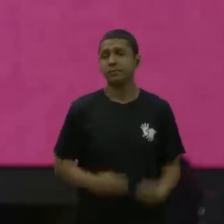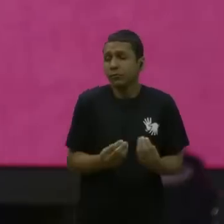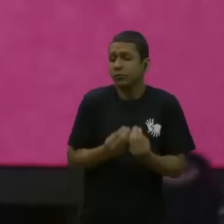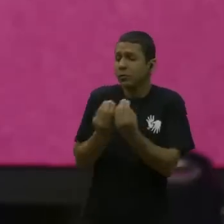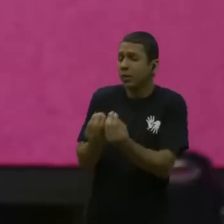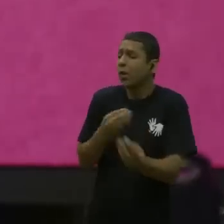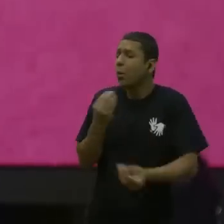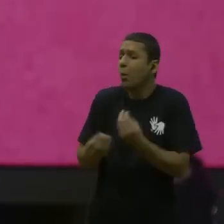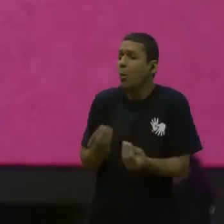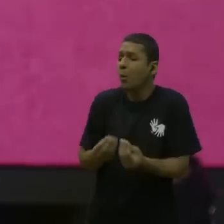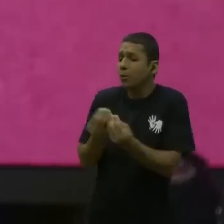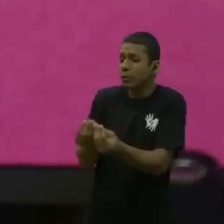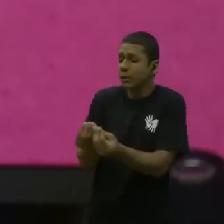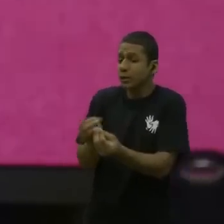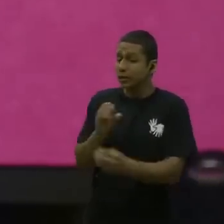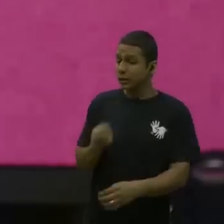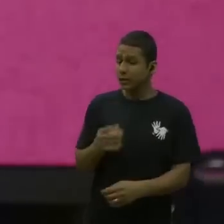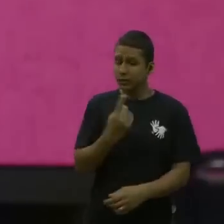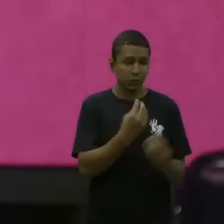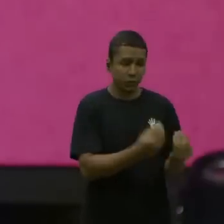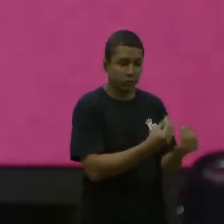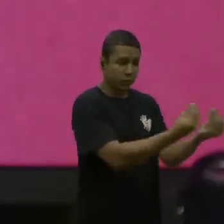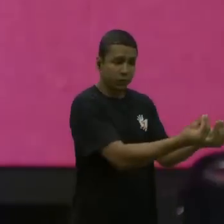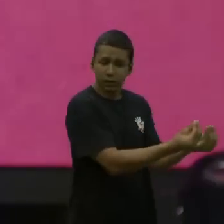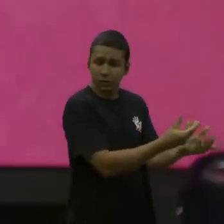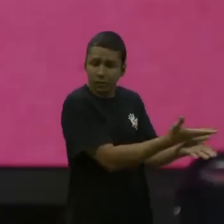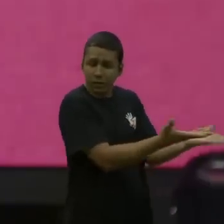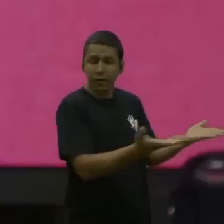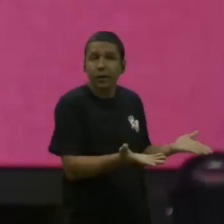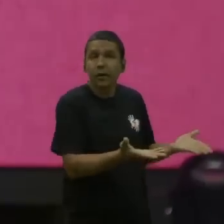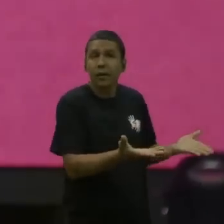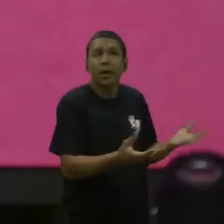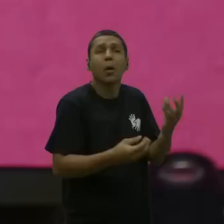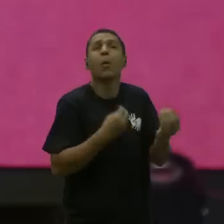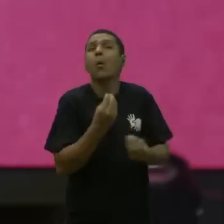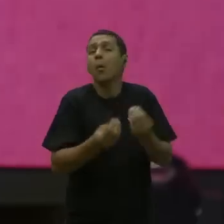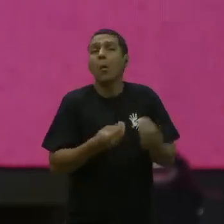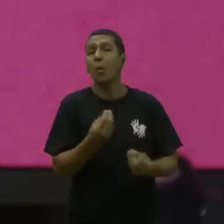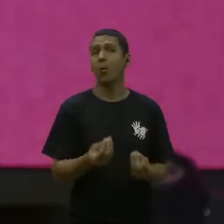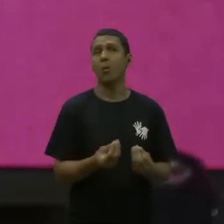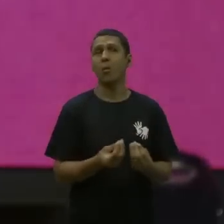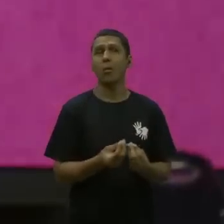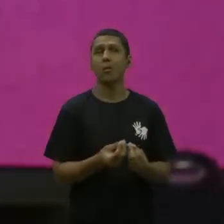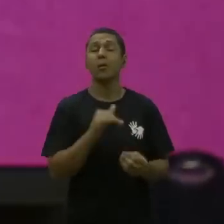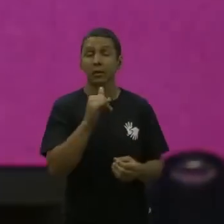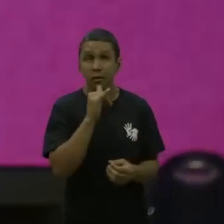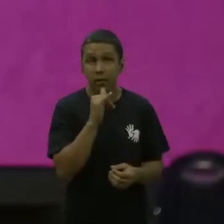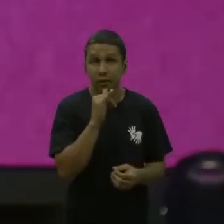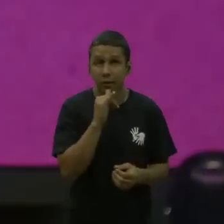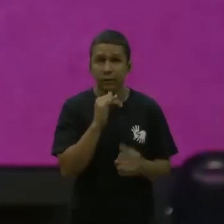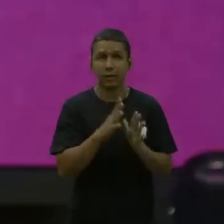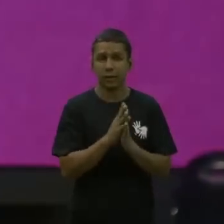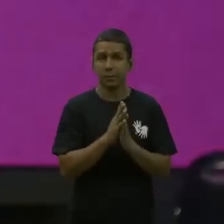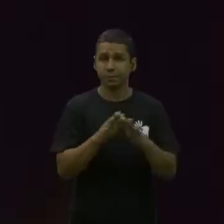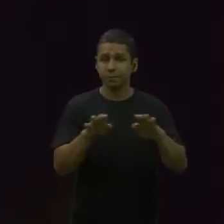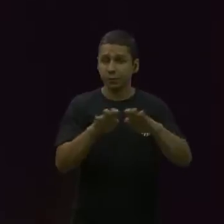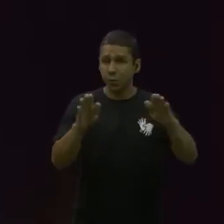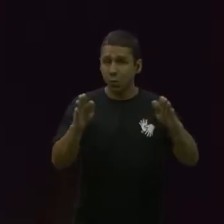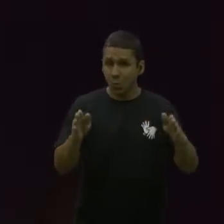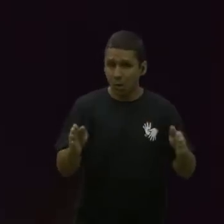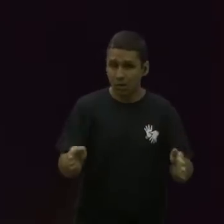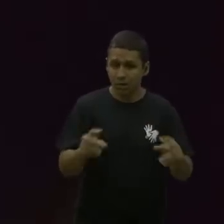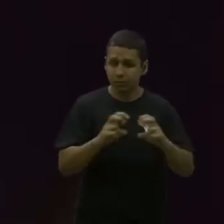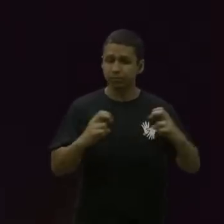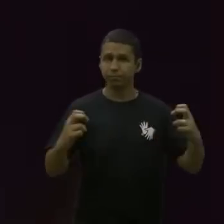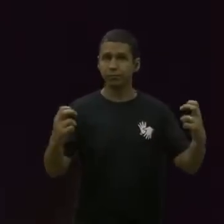Como é que eu vou te alimentar se eu ainda não cumpri o que vim fazer aqui? Como é que eu vou tirar o pão dos filhos? E ele dá um exemplo: numa mesa onde tem